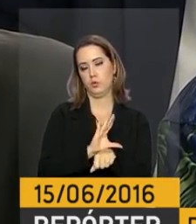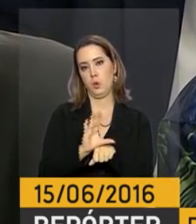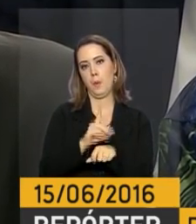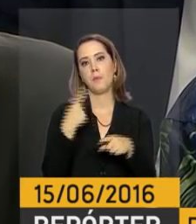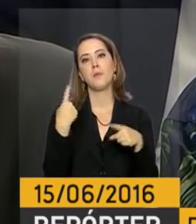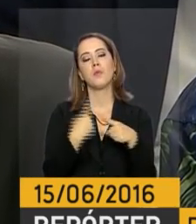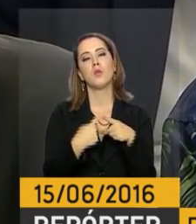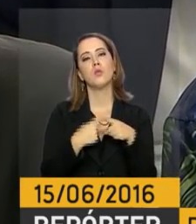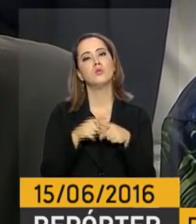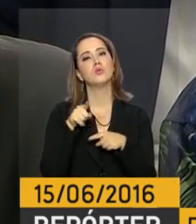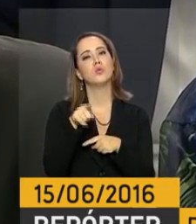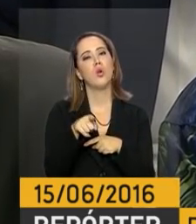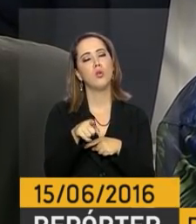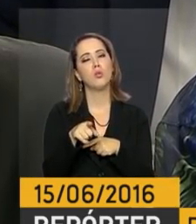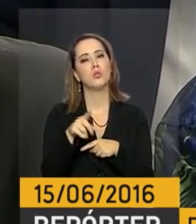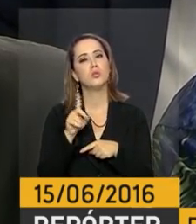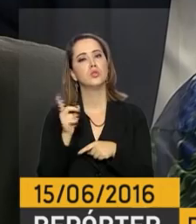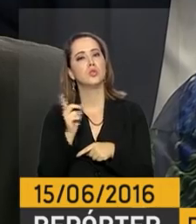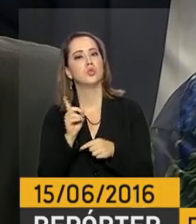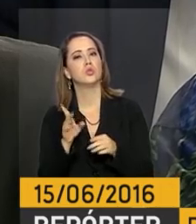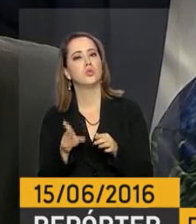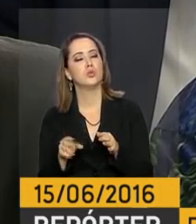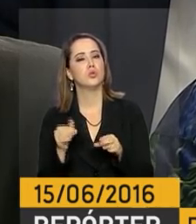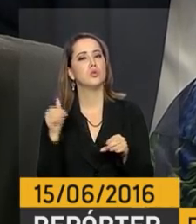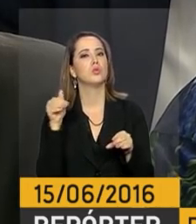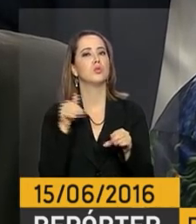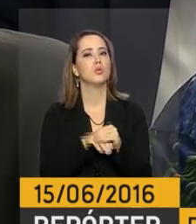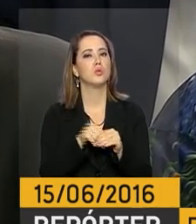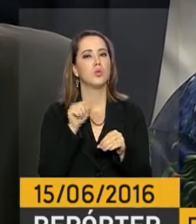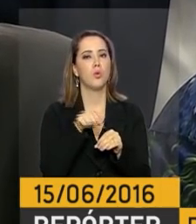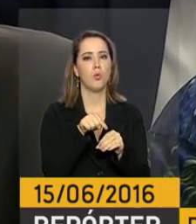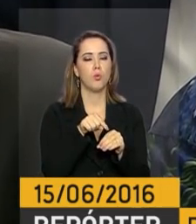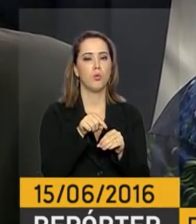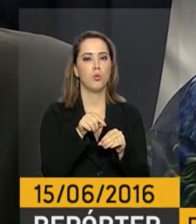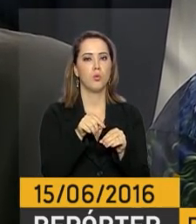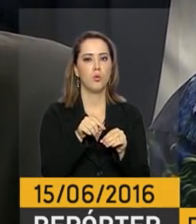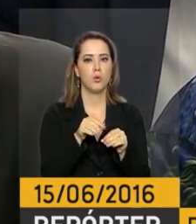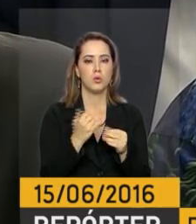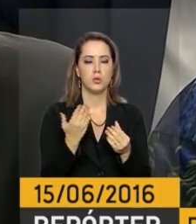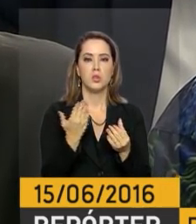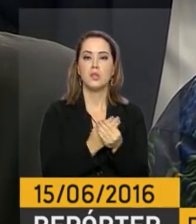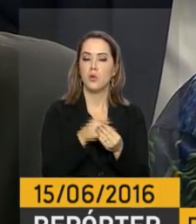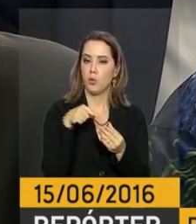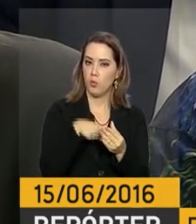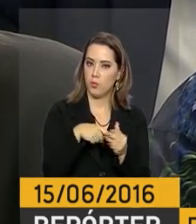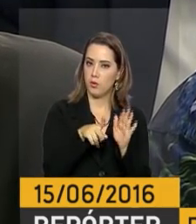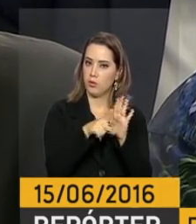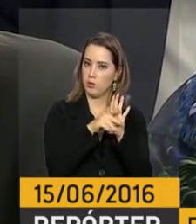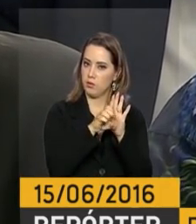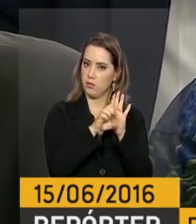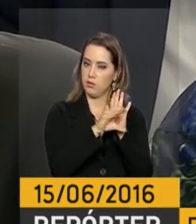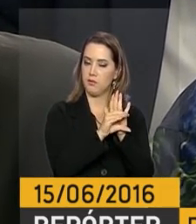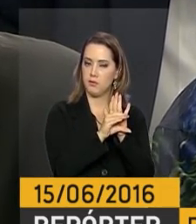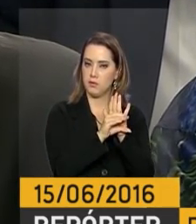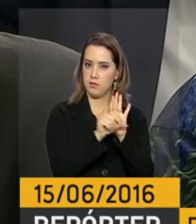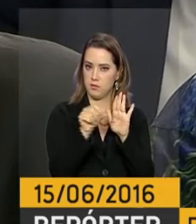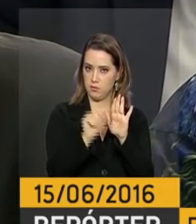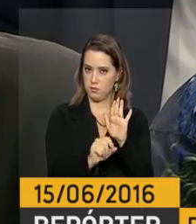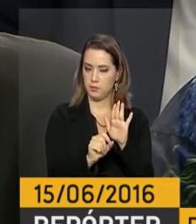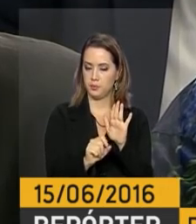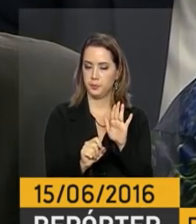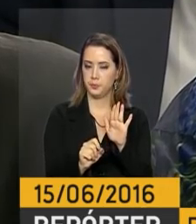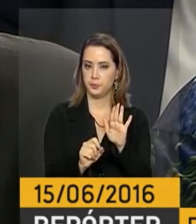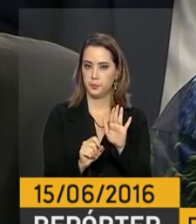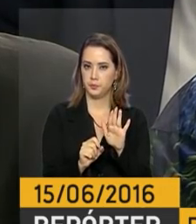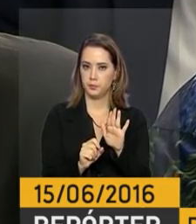saber porque o senhor não incluiu nessa PEC, já que é uma proposta, né, que exige eh, votação